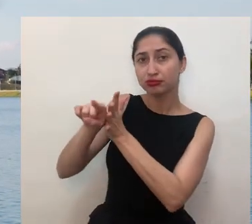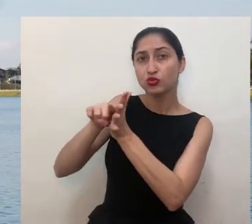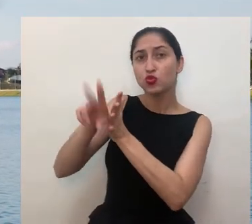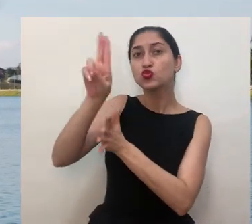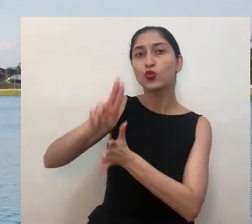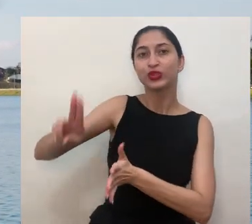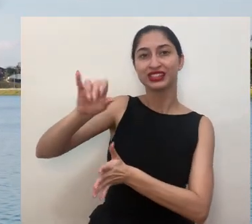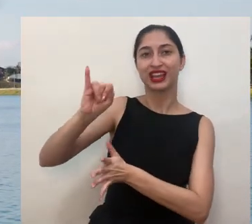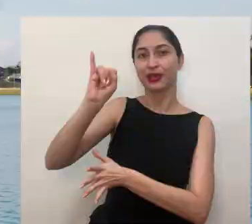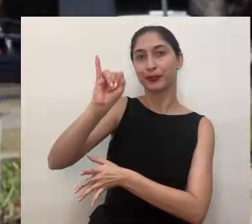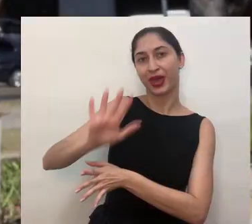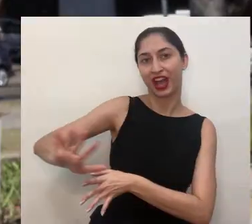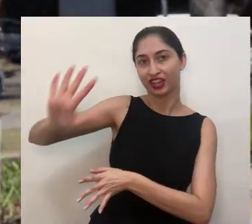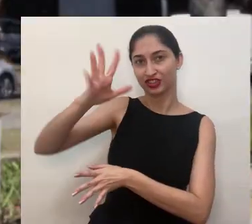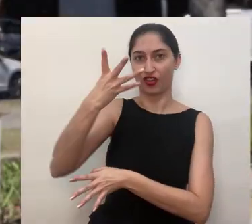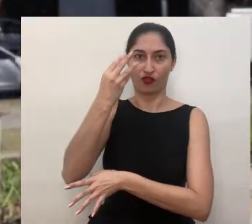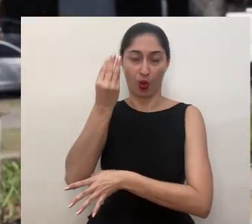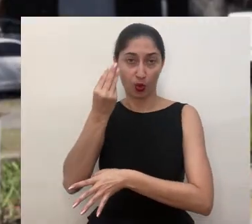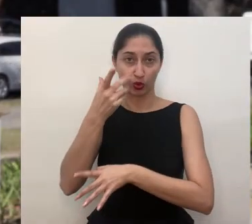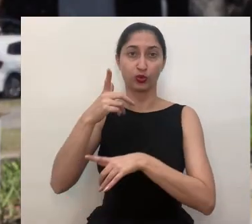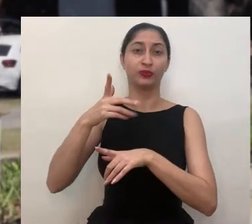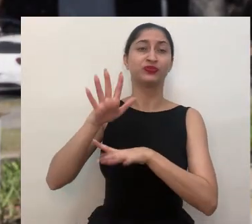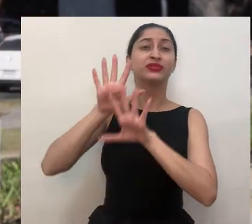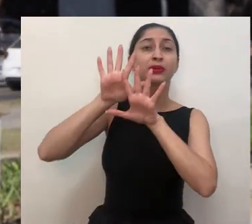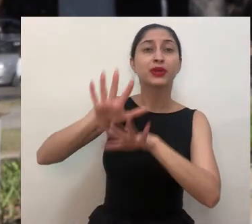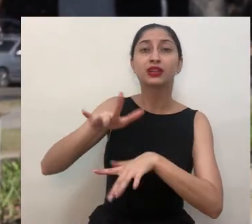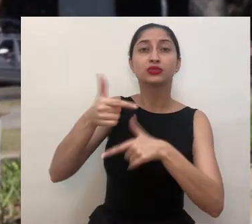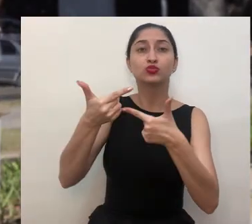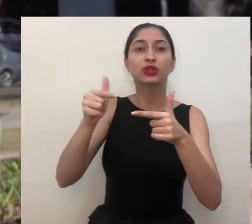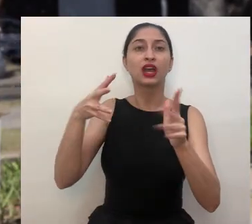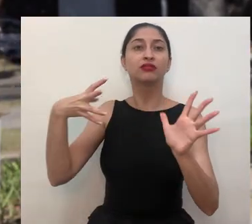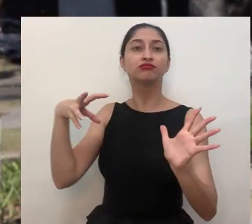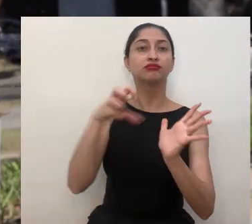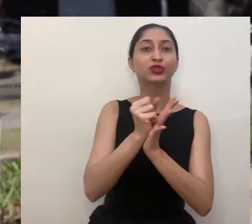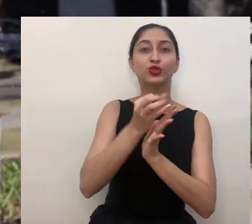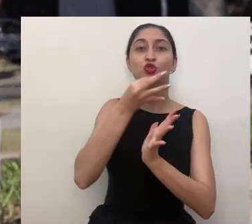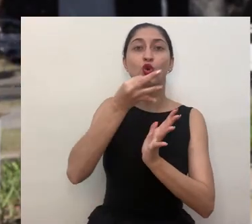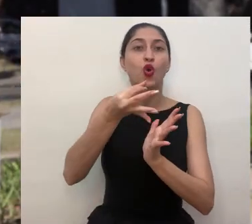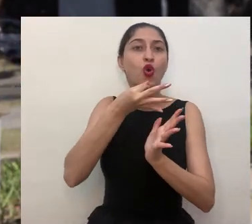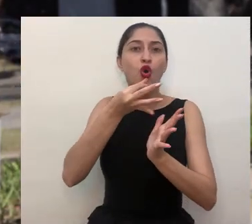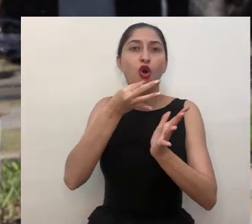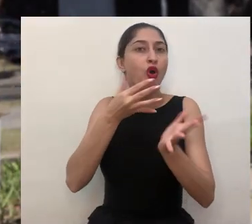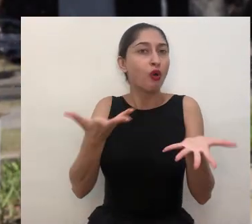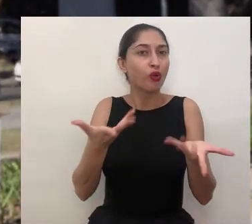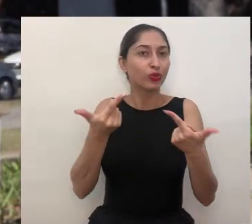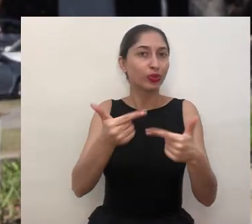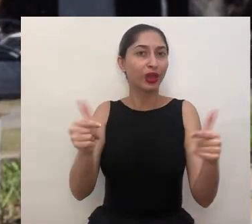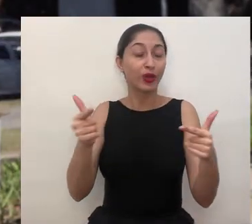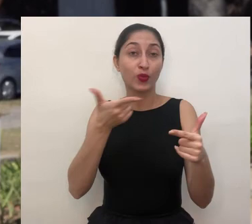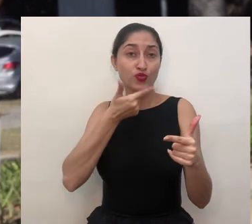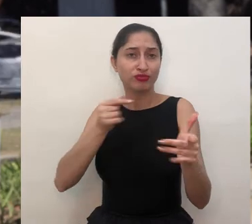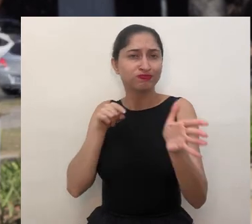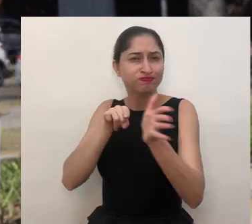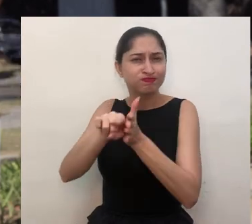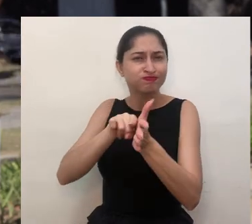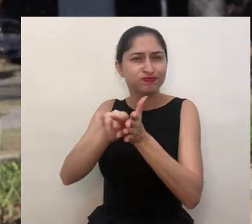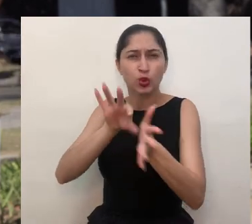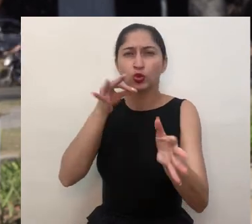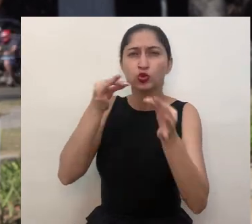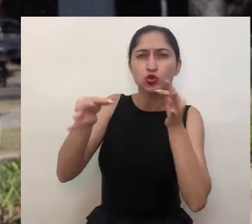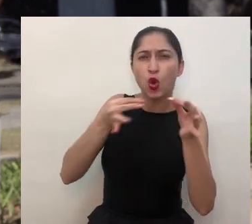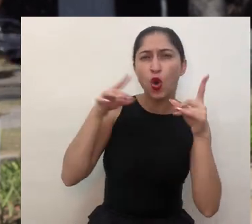não existem praticamente nenhum registro sonoro disso. Ele inclusive faz uma investigação sobre alguns sons do